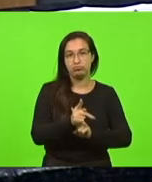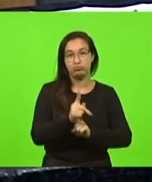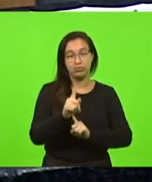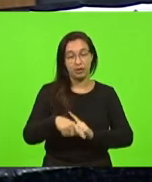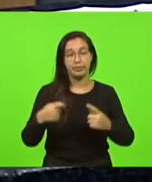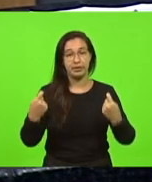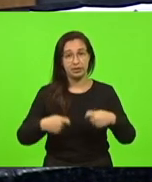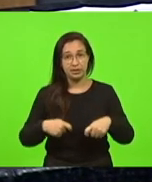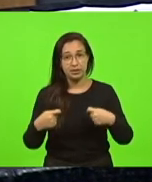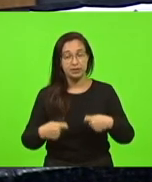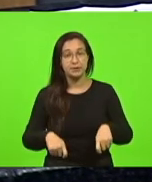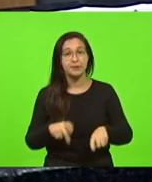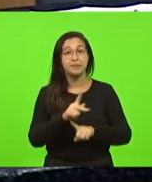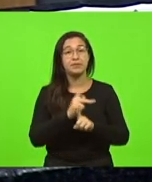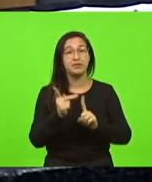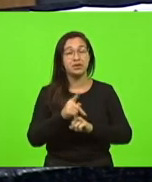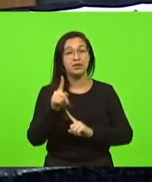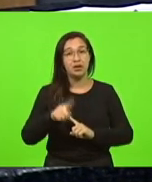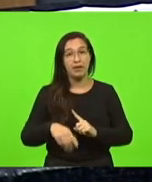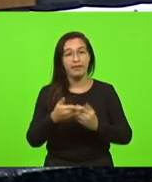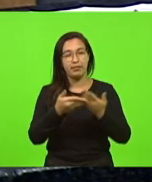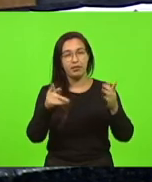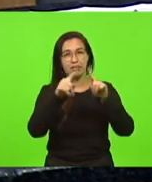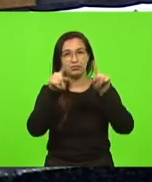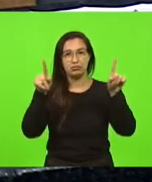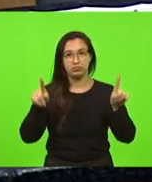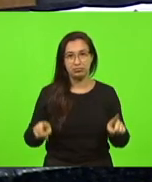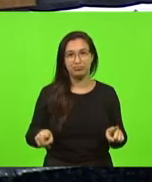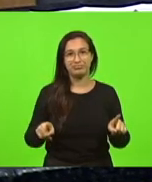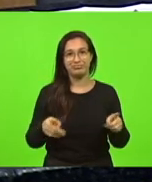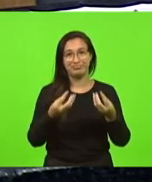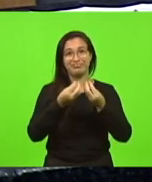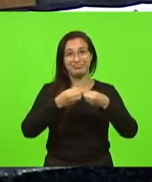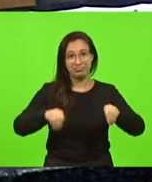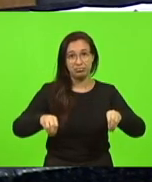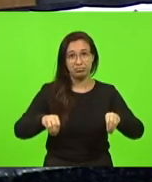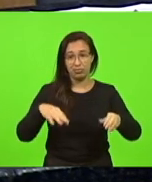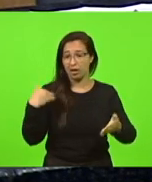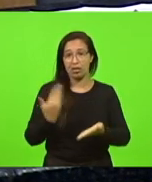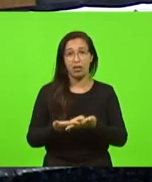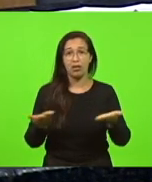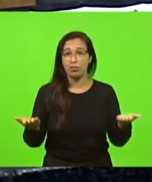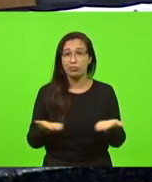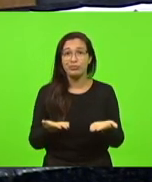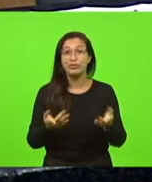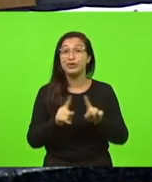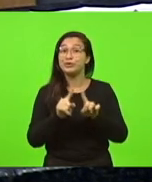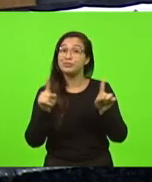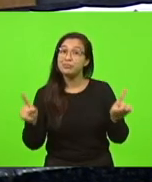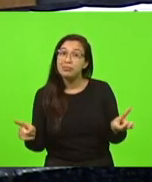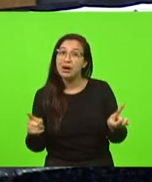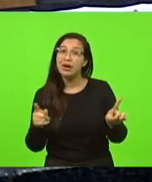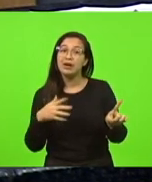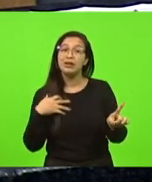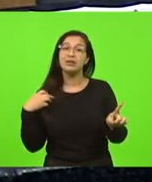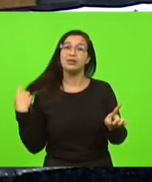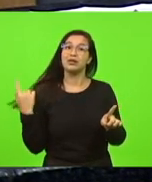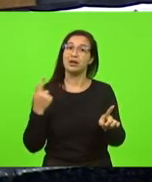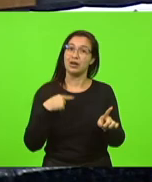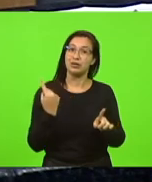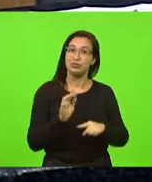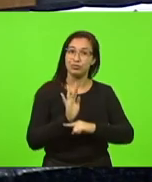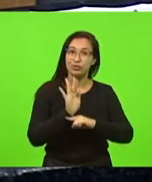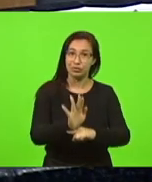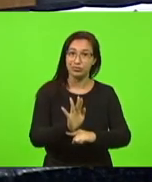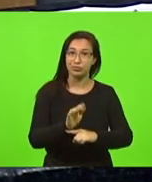Previdência, que é dos nossos colaboradores, estava falida. E está falida. Mas nós demos uma sobrevida com isso. É lógico